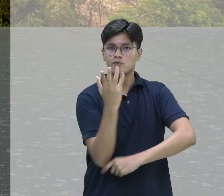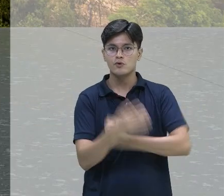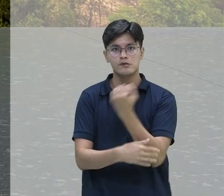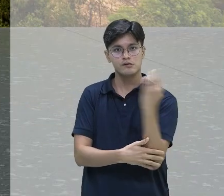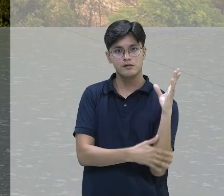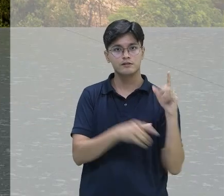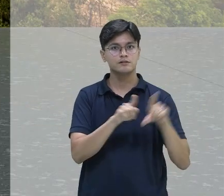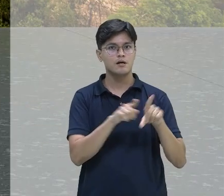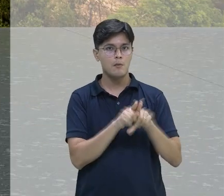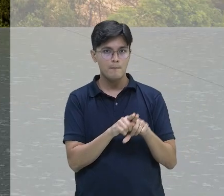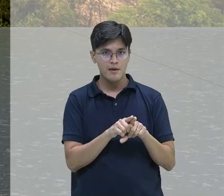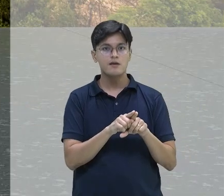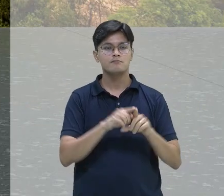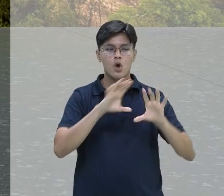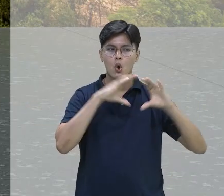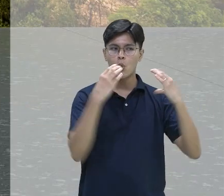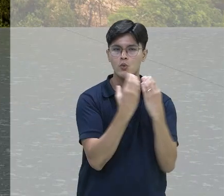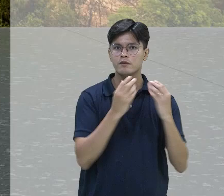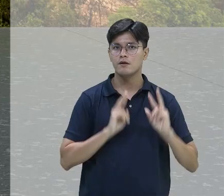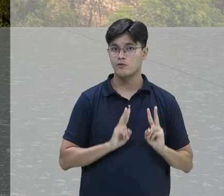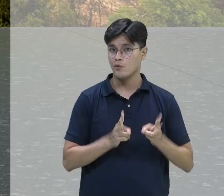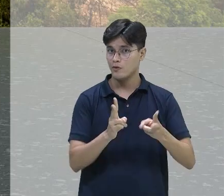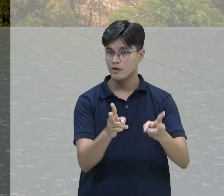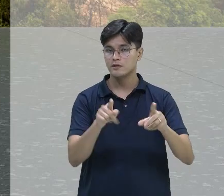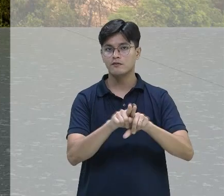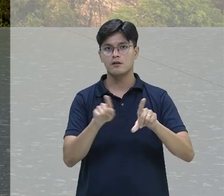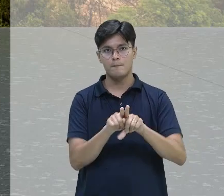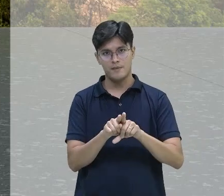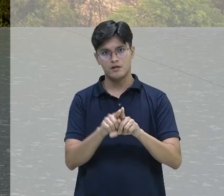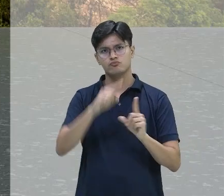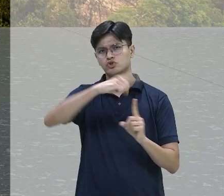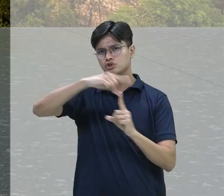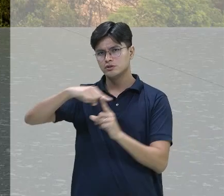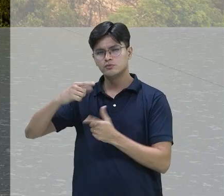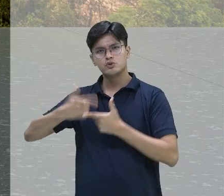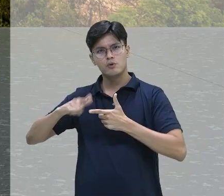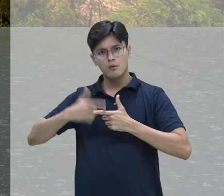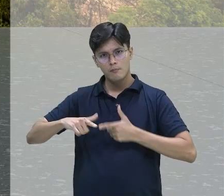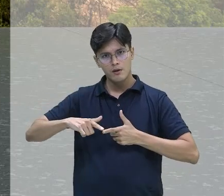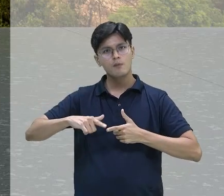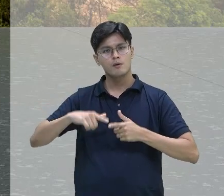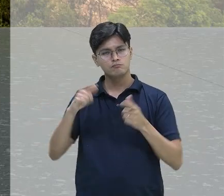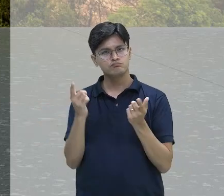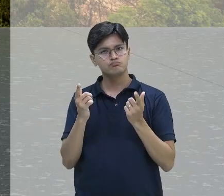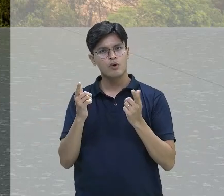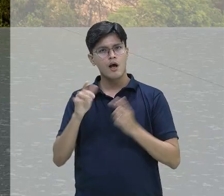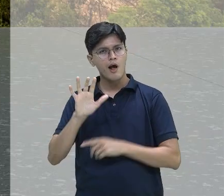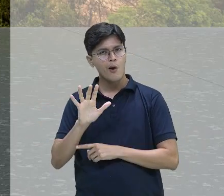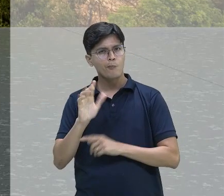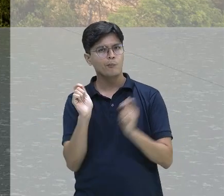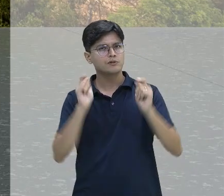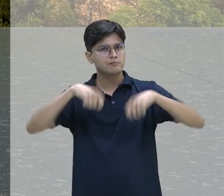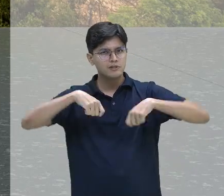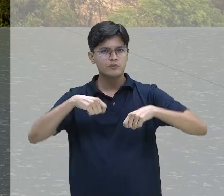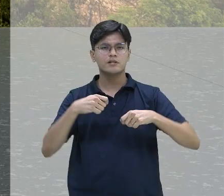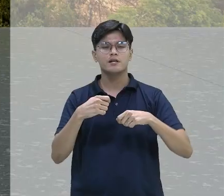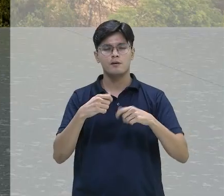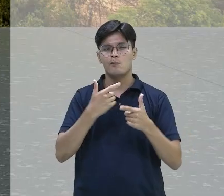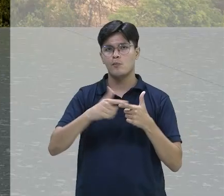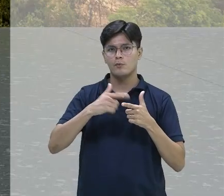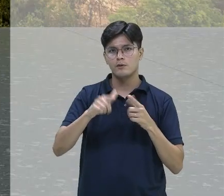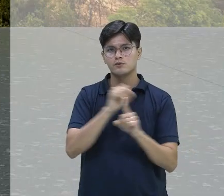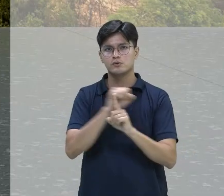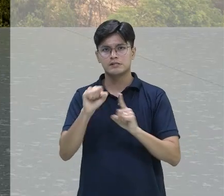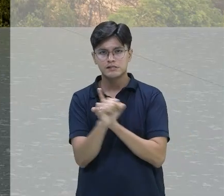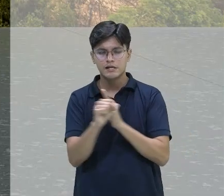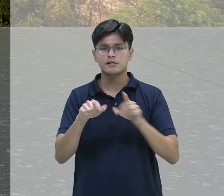que tipos geram problemas ambientais ou sociais, tá bom? Então, esse é o cerne. Então, pessoal, falamos